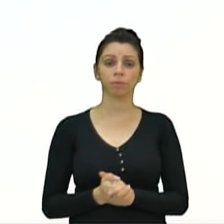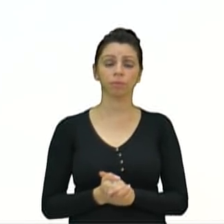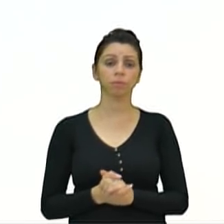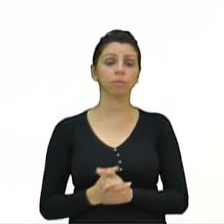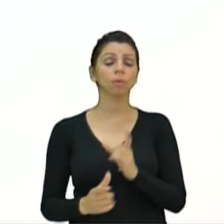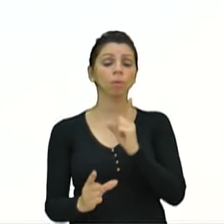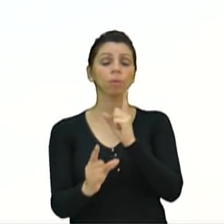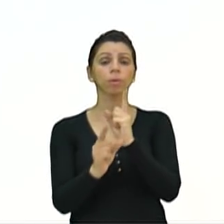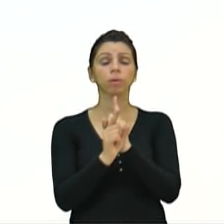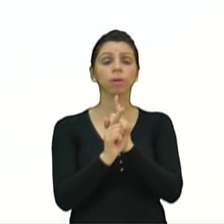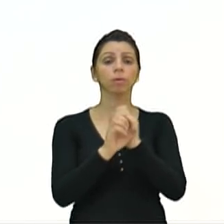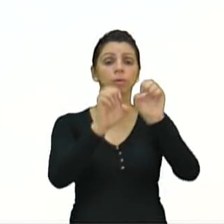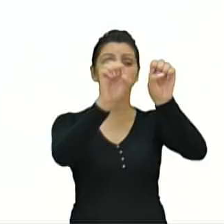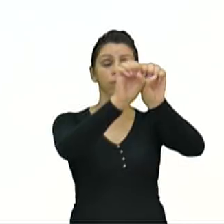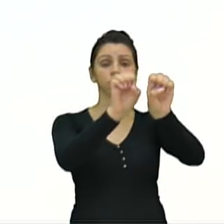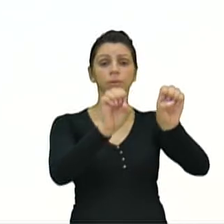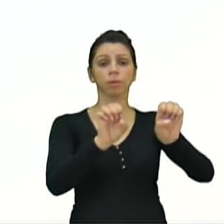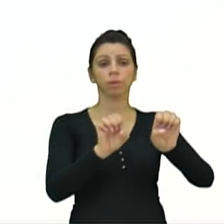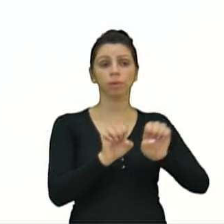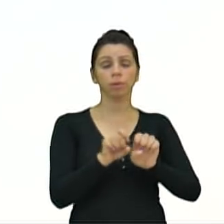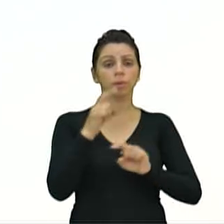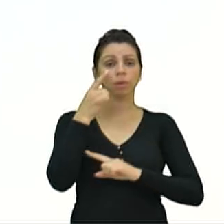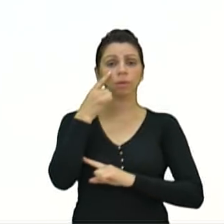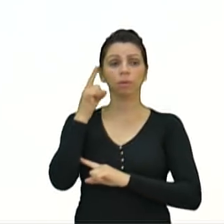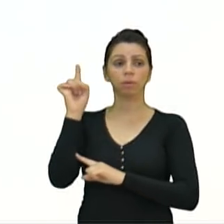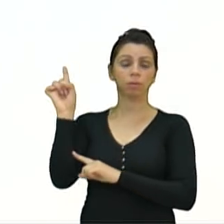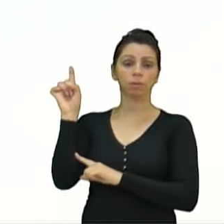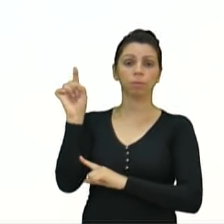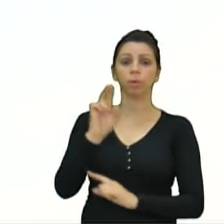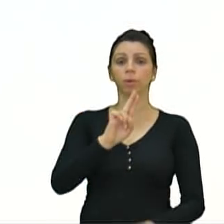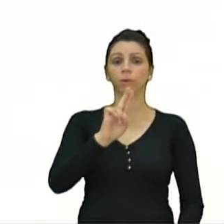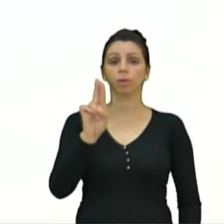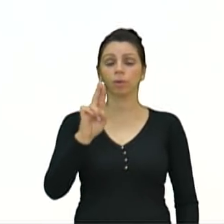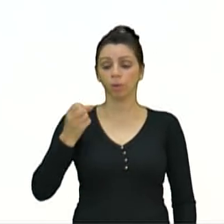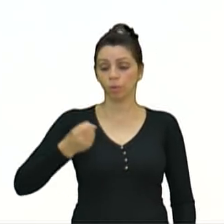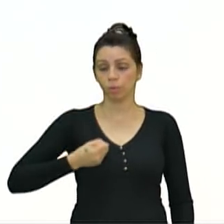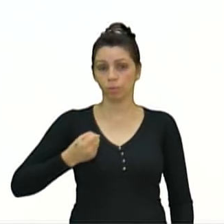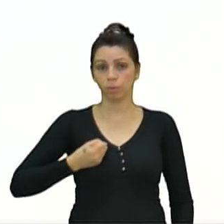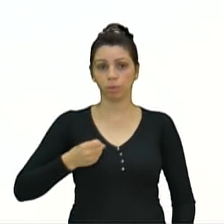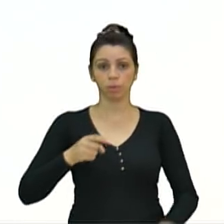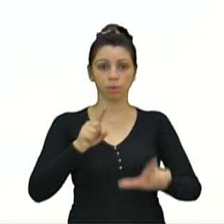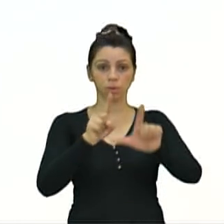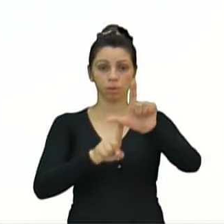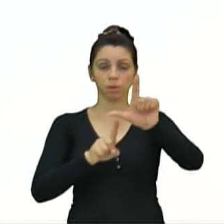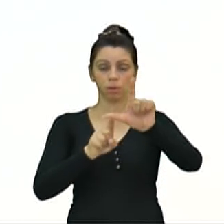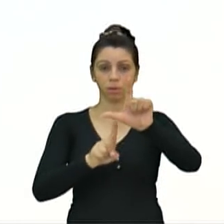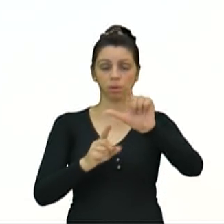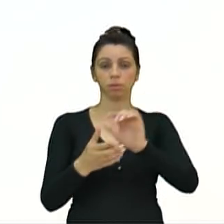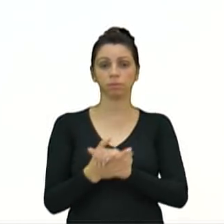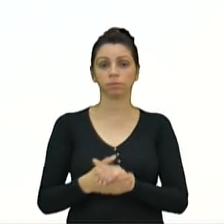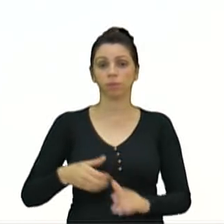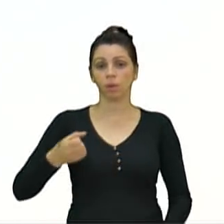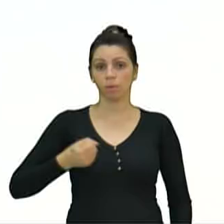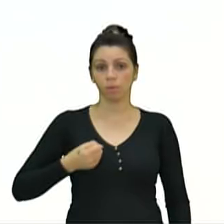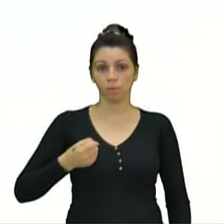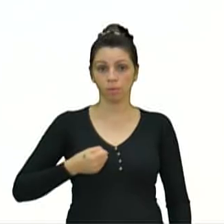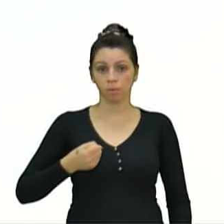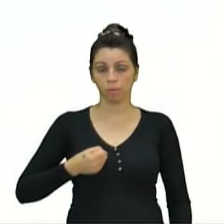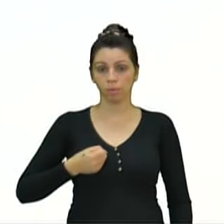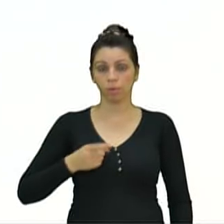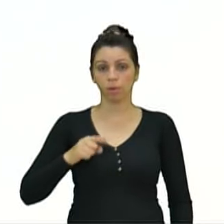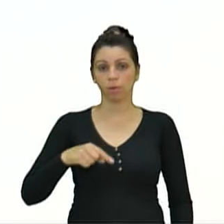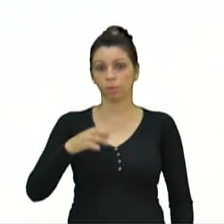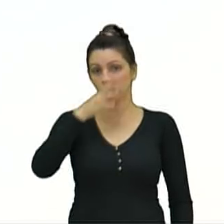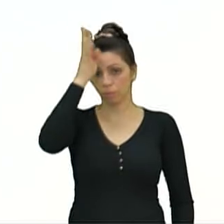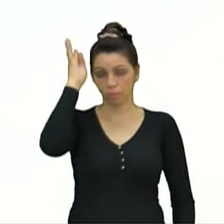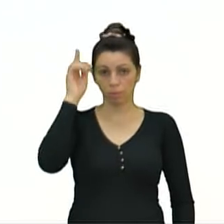identifique as estruturas que estão indicadas aqui por números e letras. Então, os números estão em romanos, tá? O número